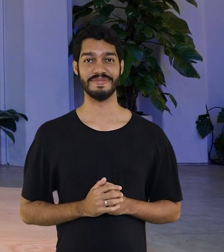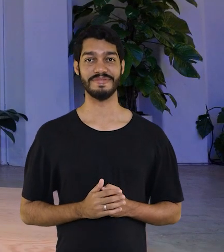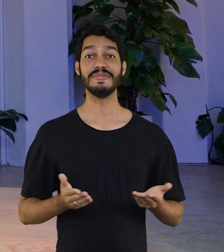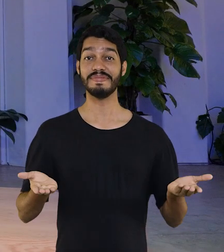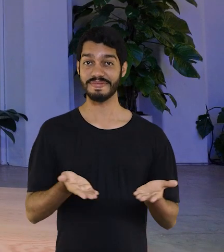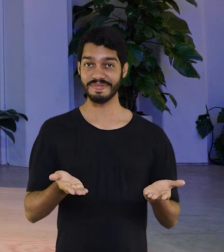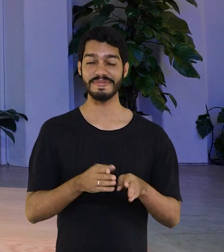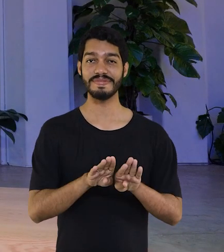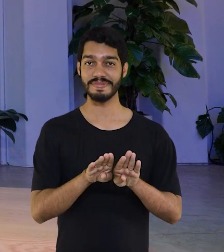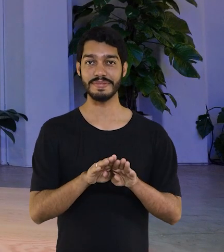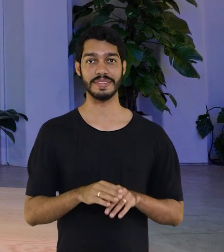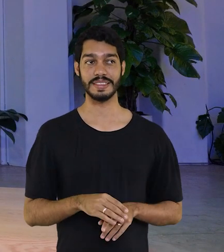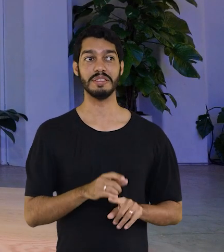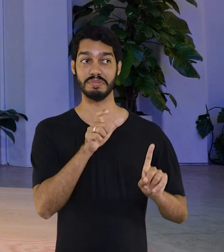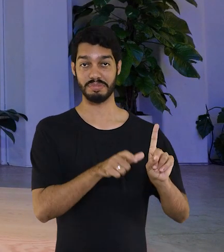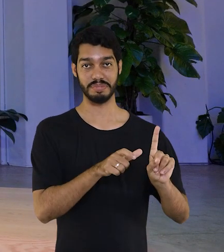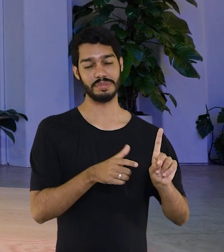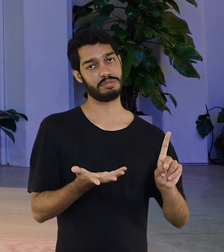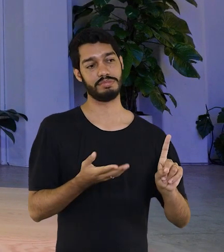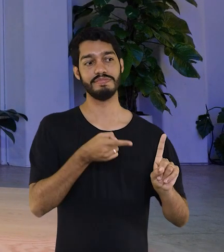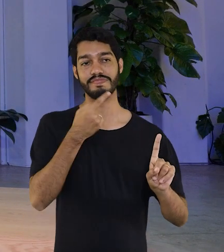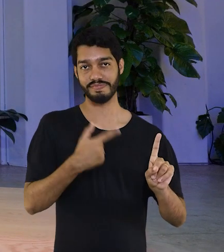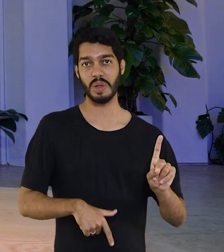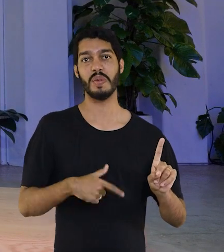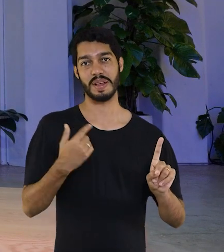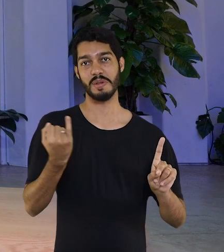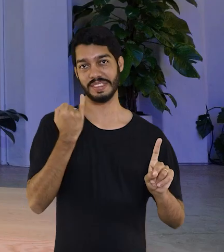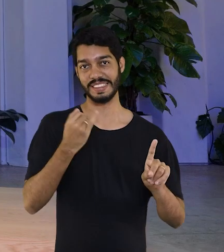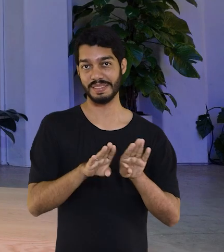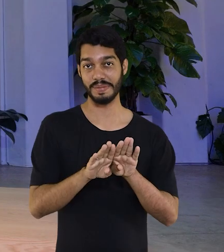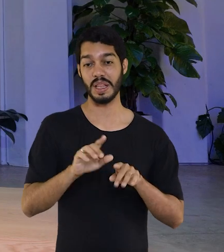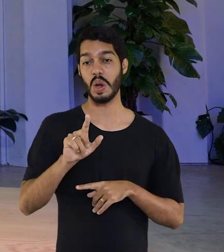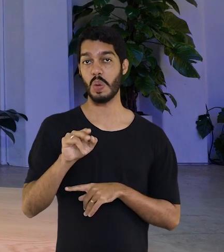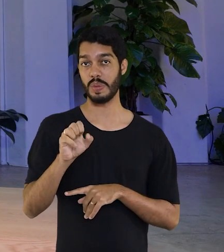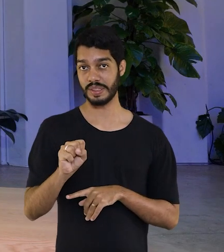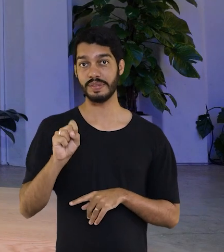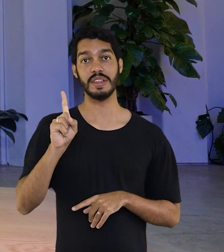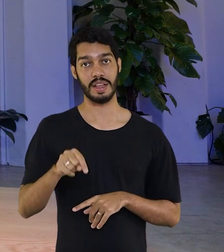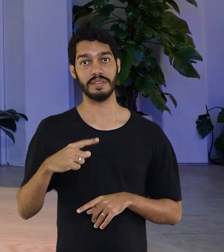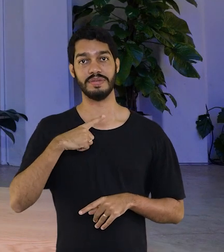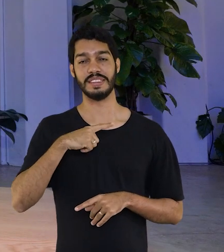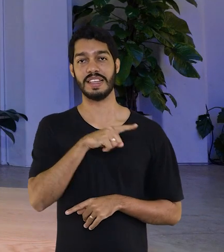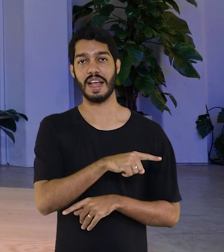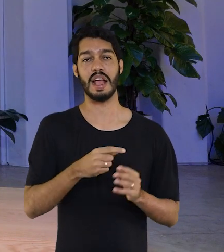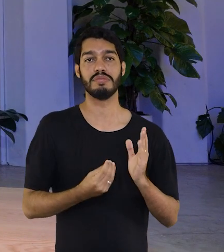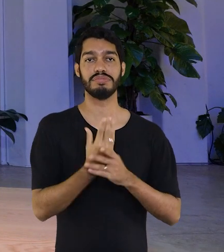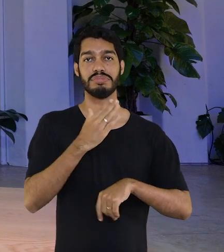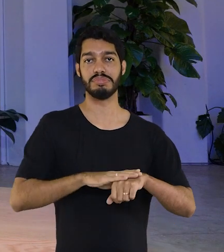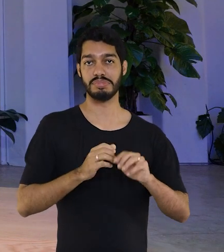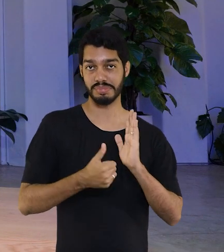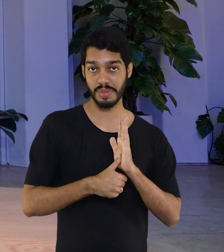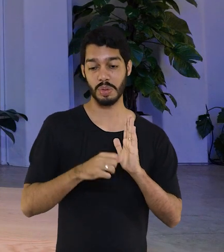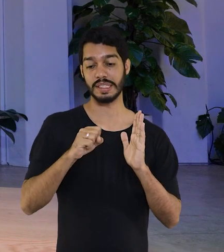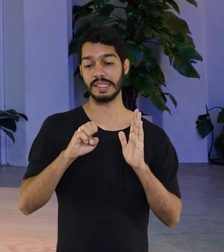Bom, agora, mas não muito menos importante, Luiz Alberto Nogueira, ele é cofundador e CEO da Segura. É uma